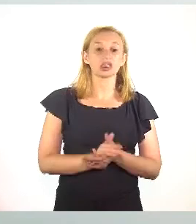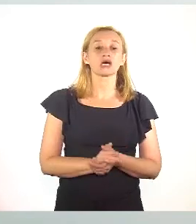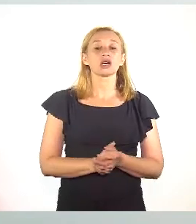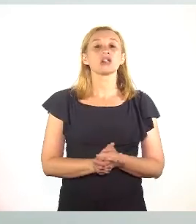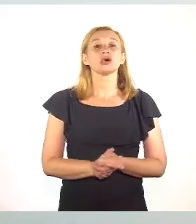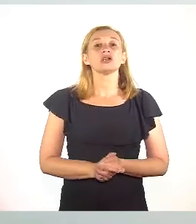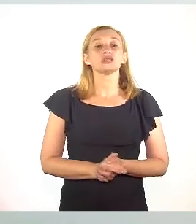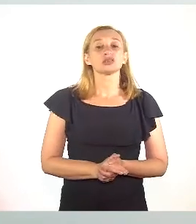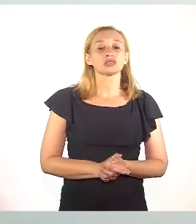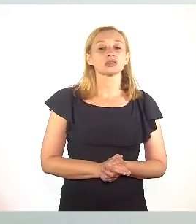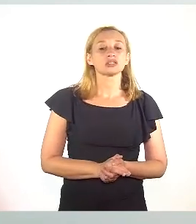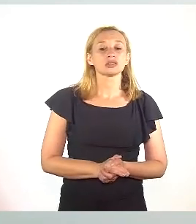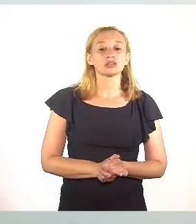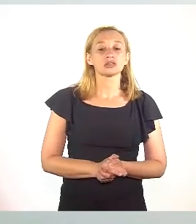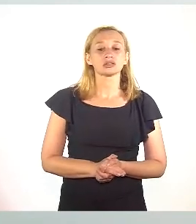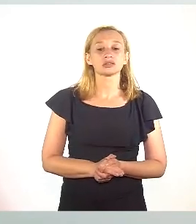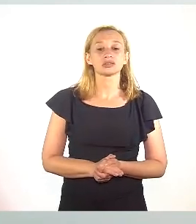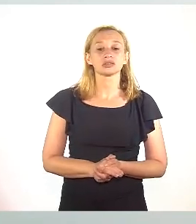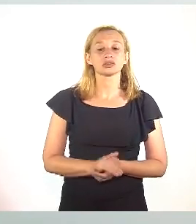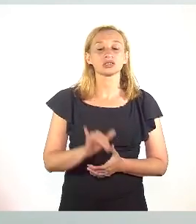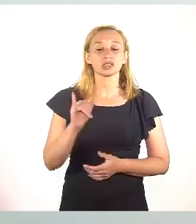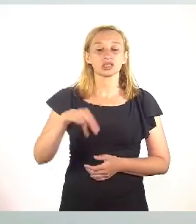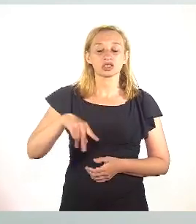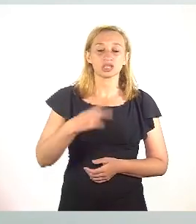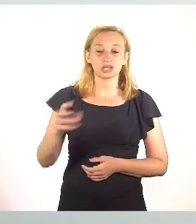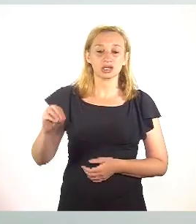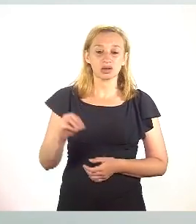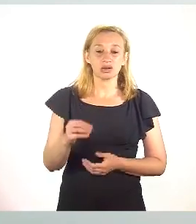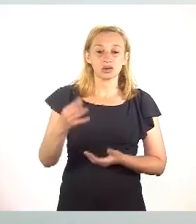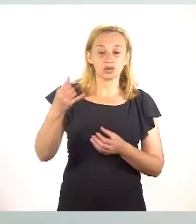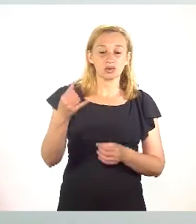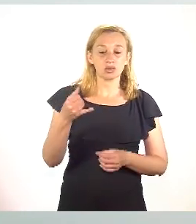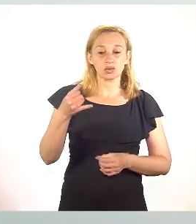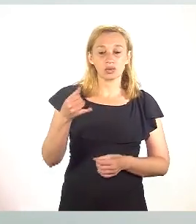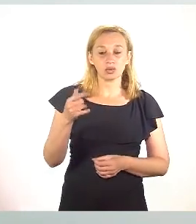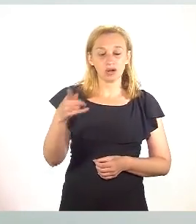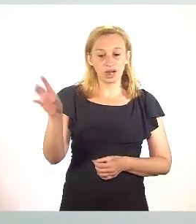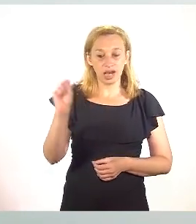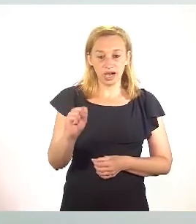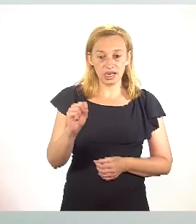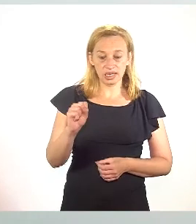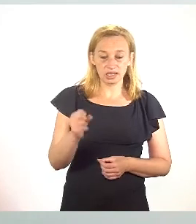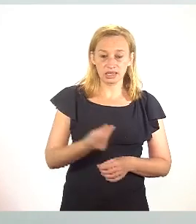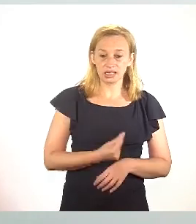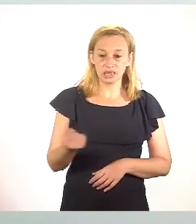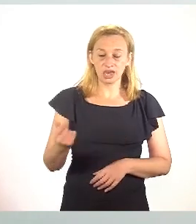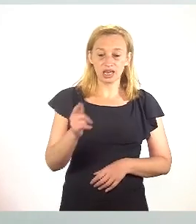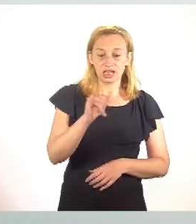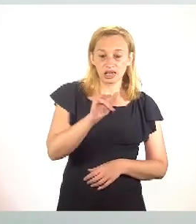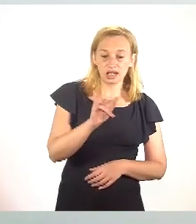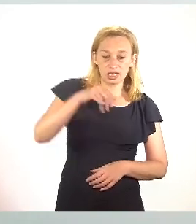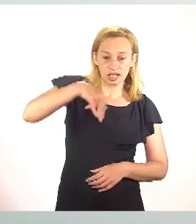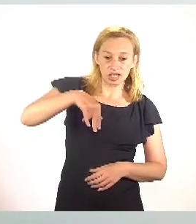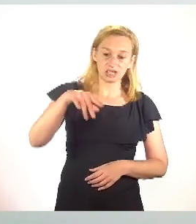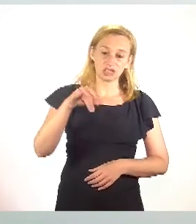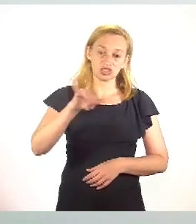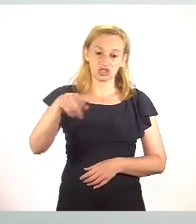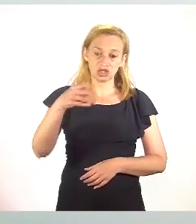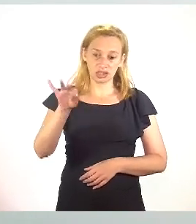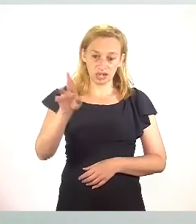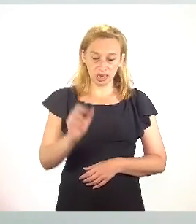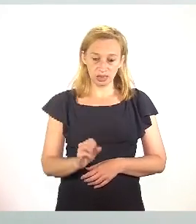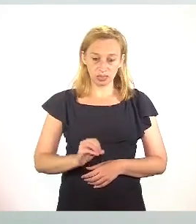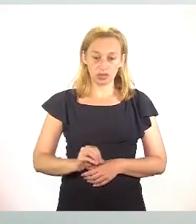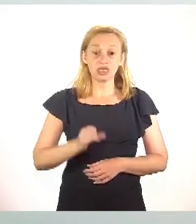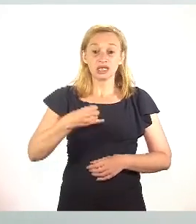problema nosso passa a ser reinjeção. O gás que é extraído é reinjetado. Isso só terá solução se um dia a gente